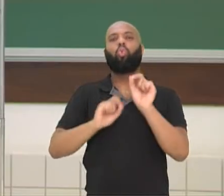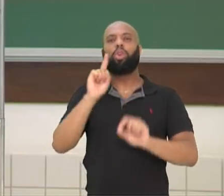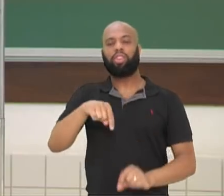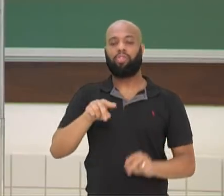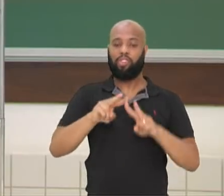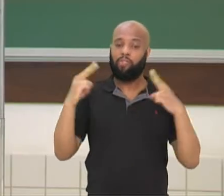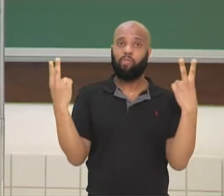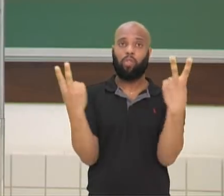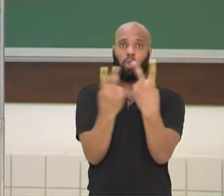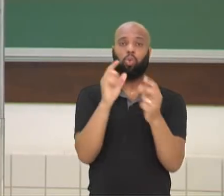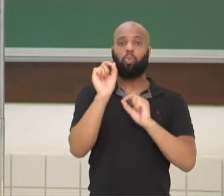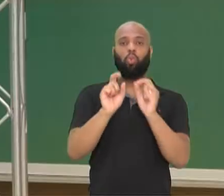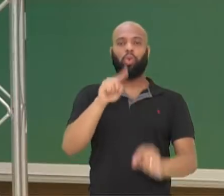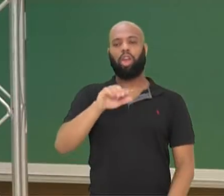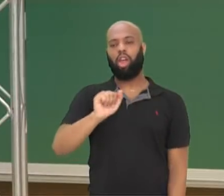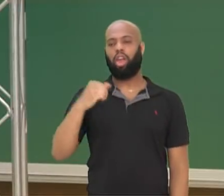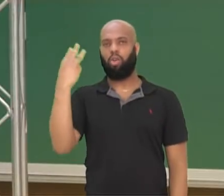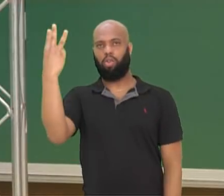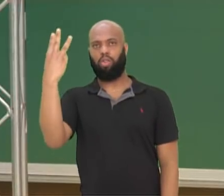A é A ao cubo.